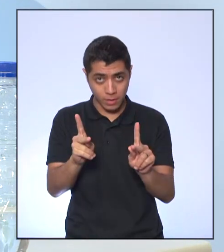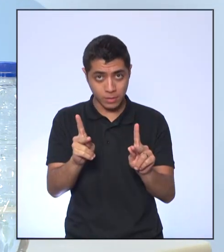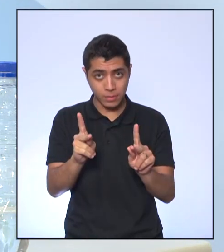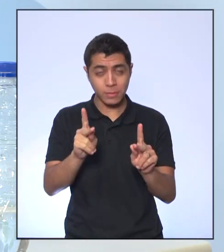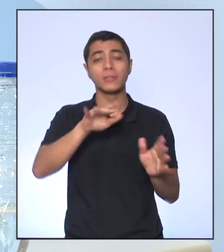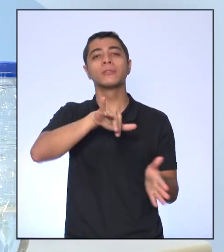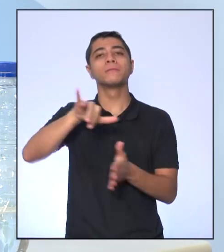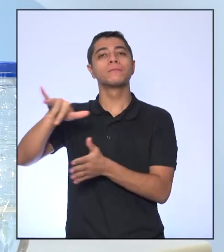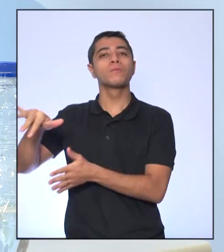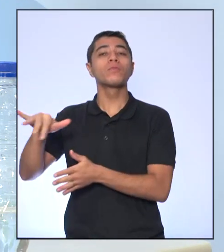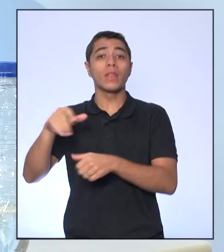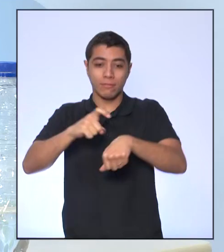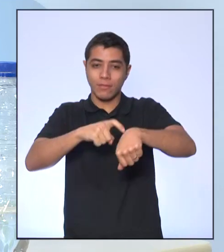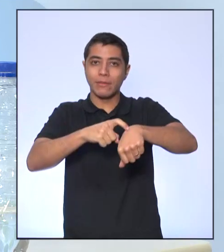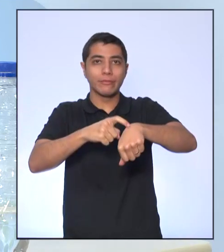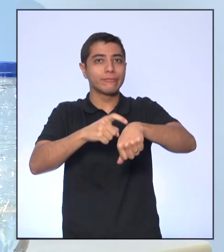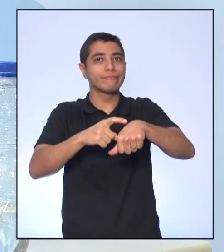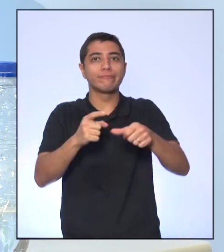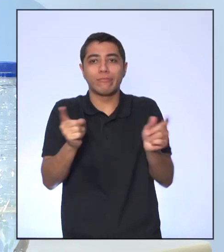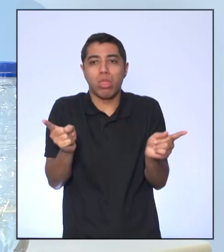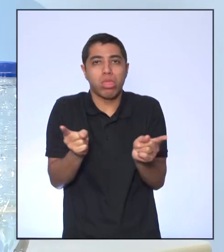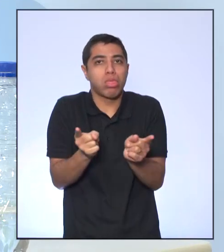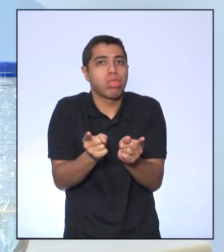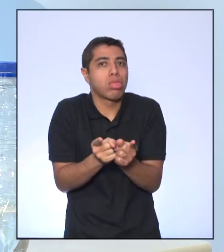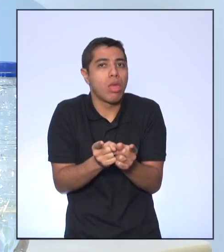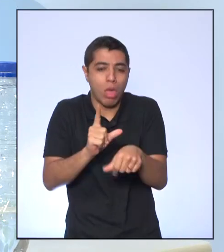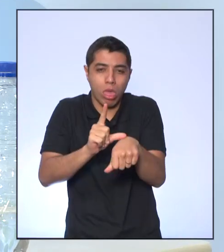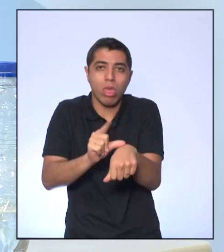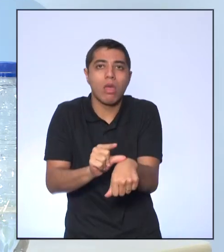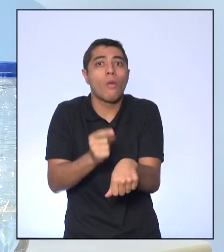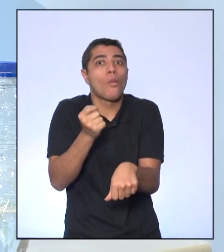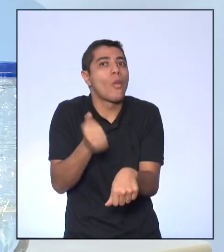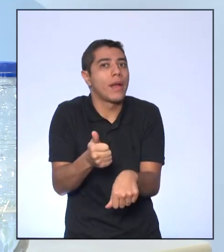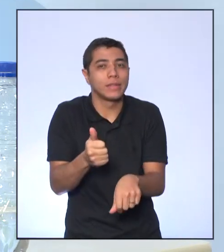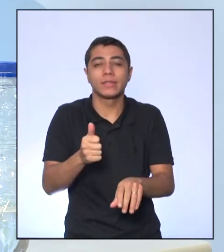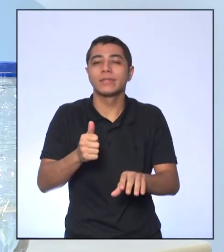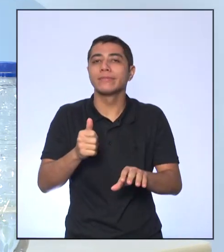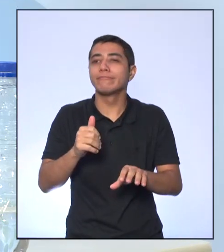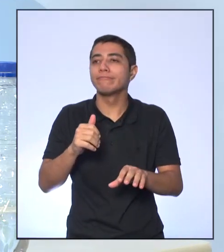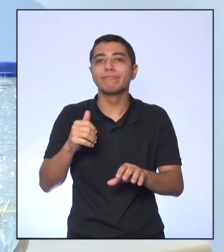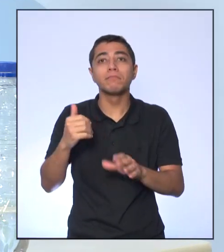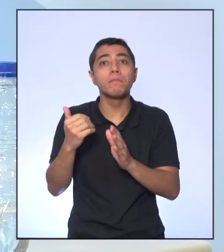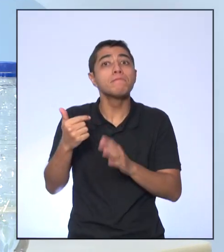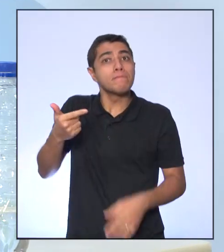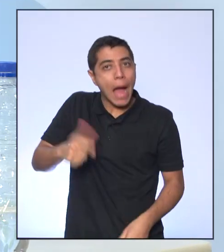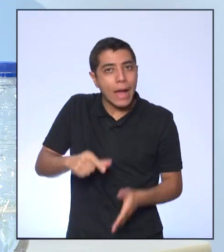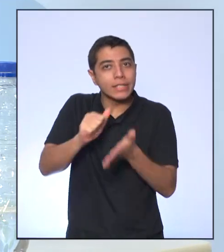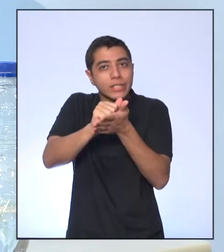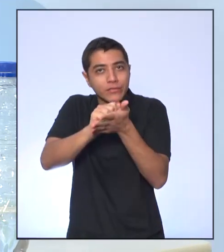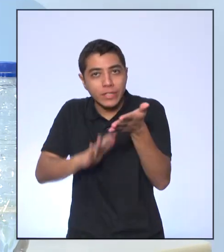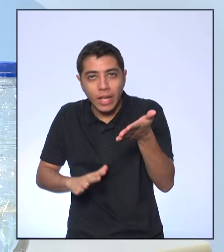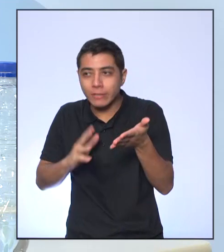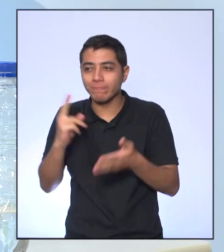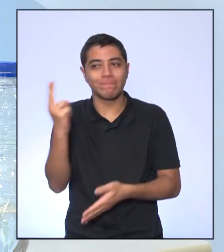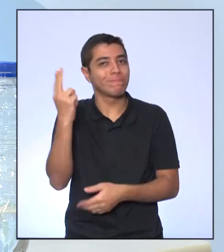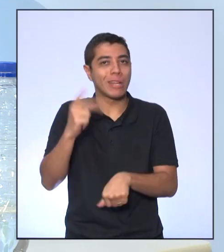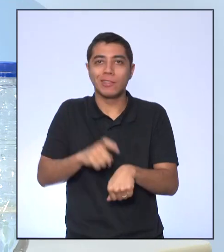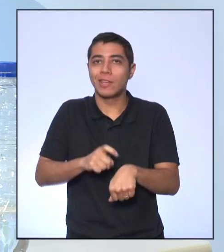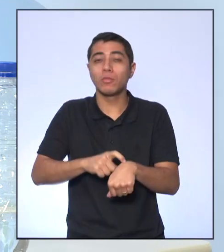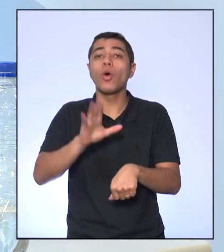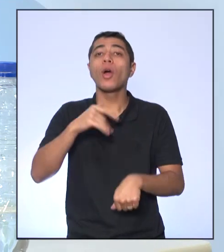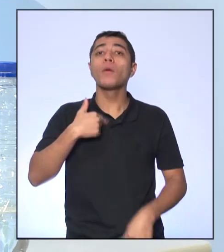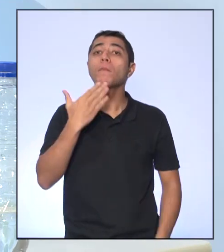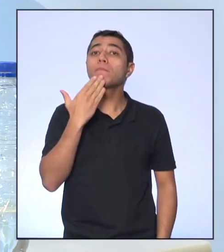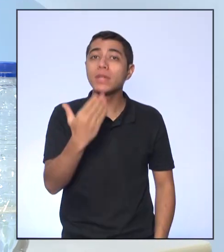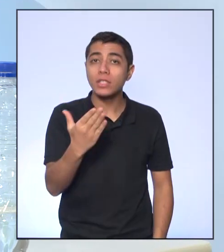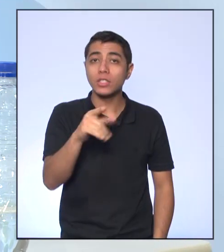meu tempo aqui, pessoal. Eu só queria saber, acho que nem vai dar tempo da gente fazer essa interação, né? Então, eu vou pedir para vocês anotarem aí no caderno de vocês,